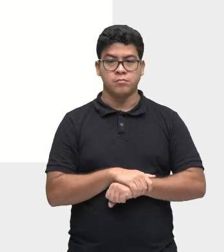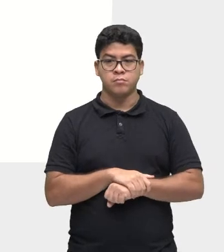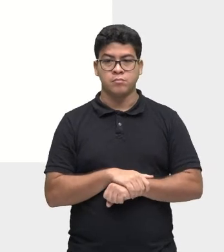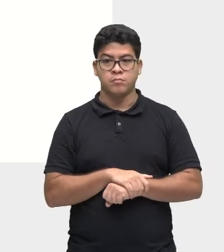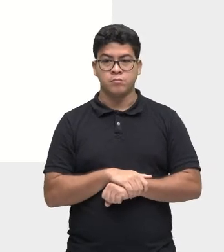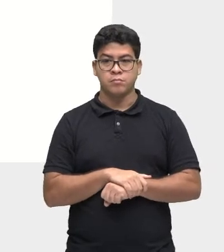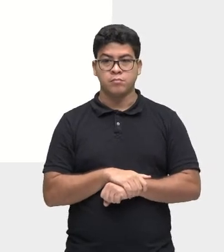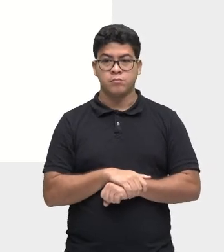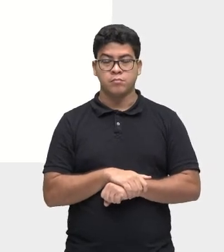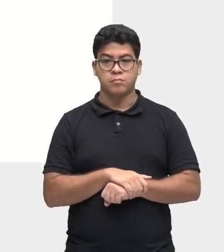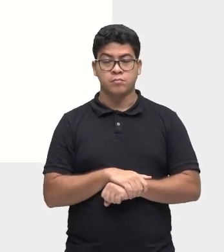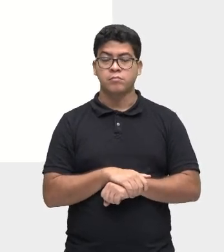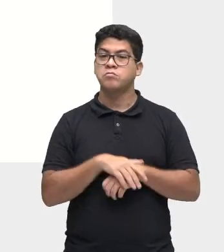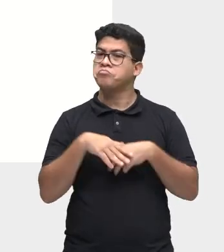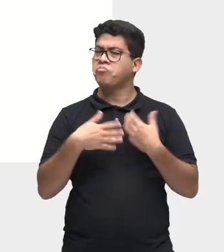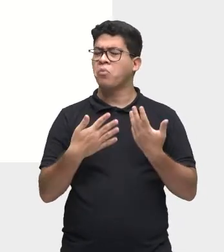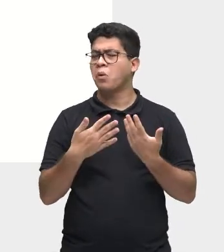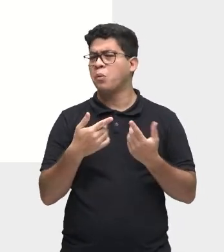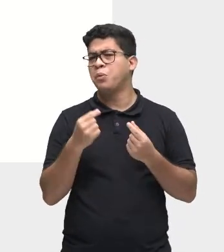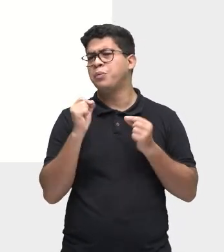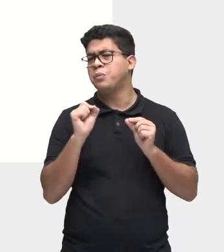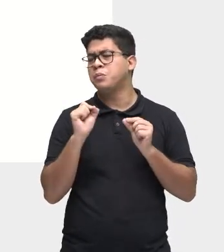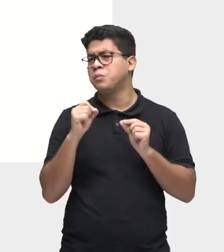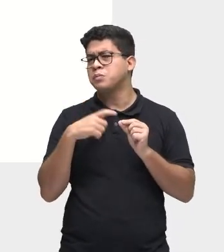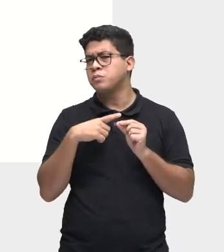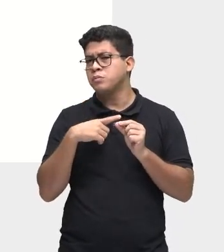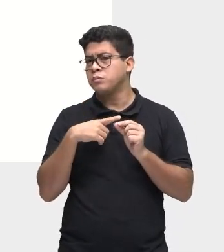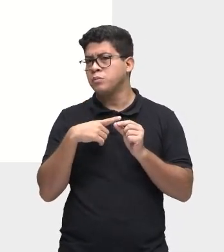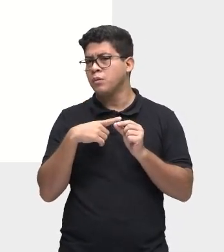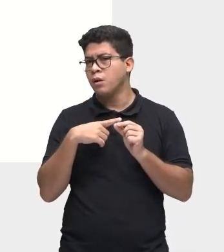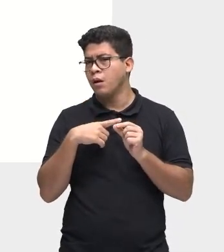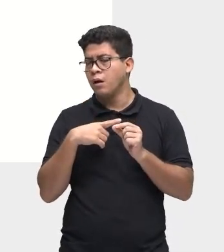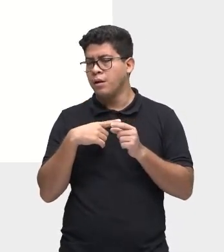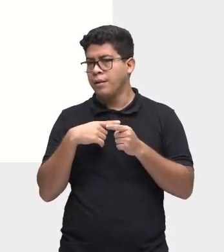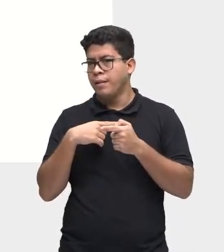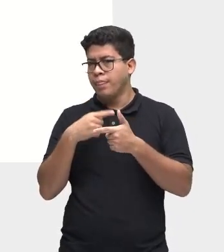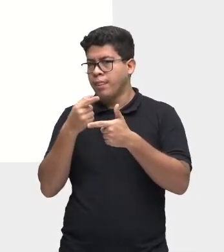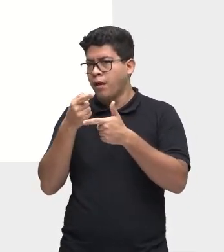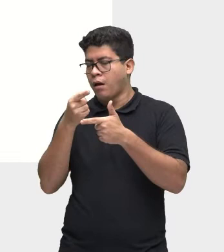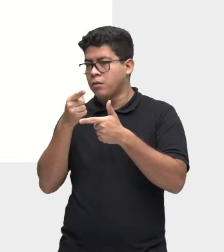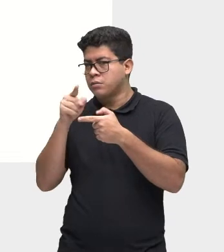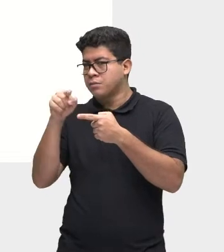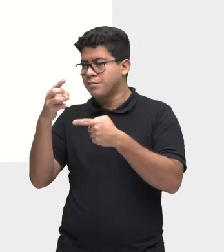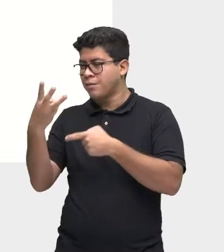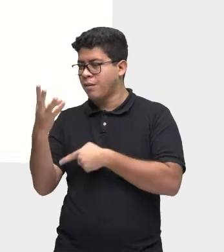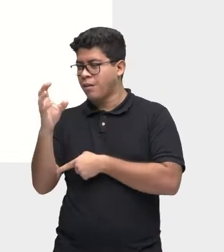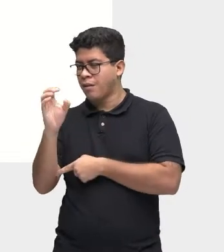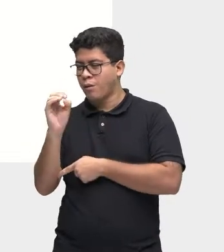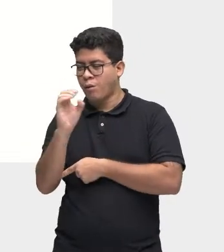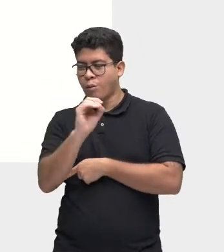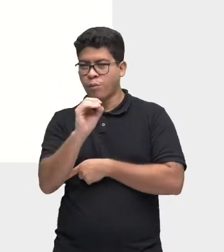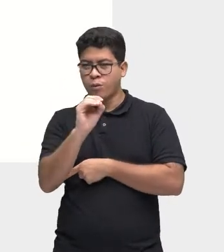Eu não vou resolver essa multiplicação, 3.000 por 600. Eu vou deixar do jeito que está.